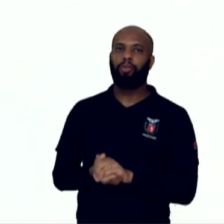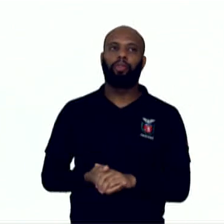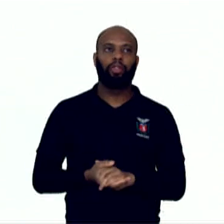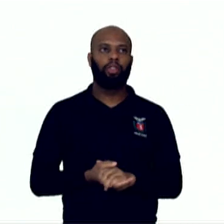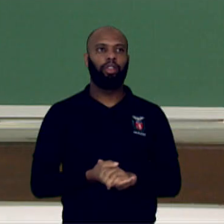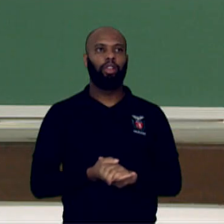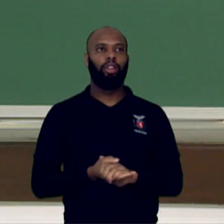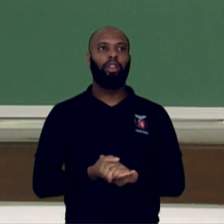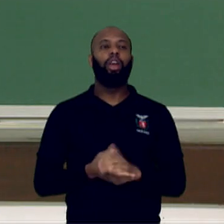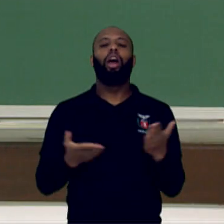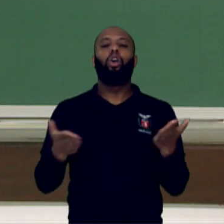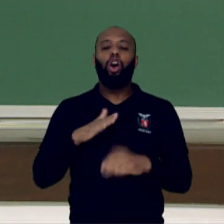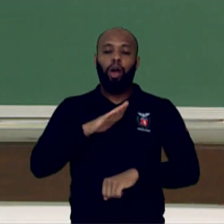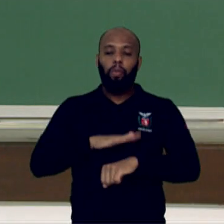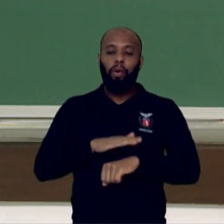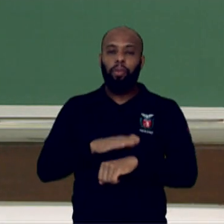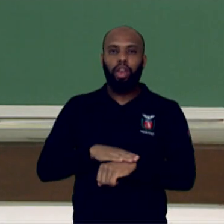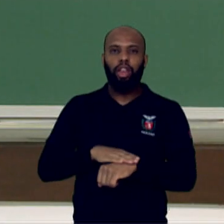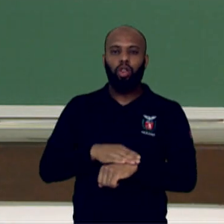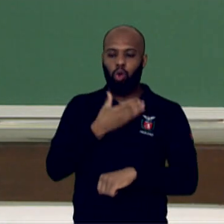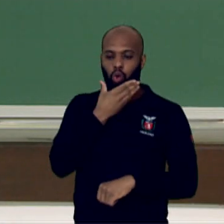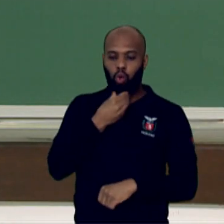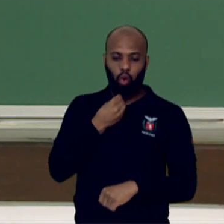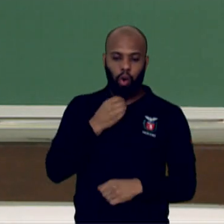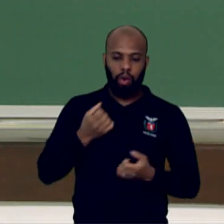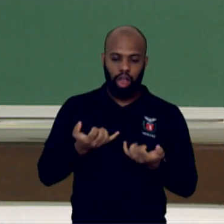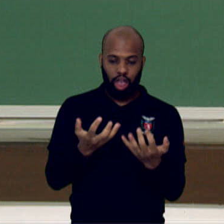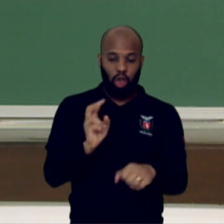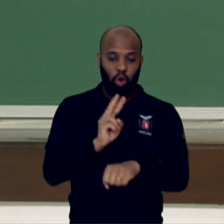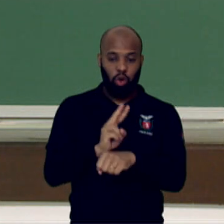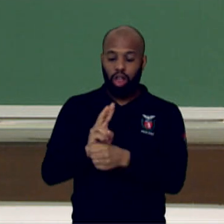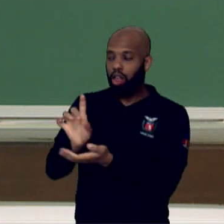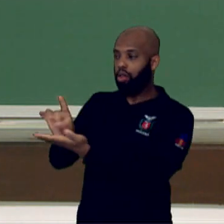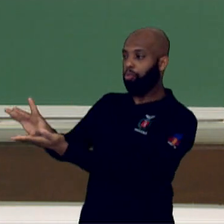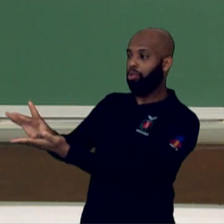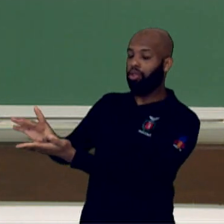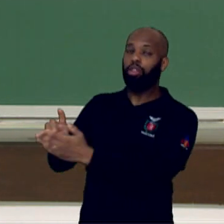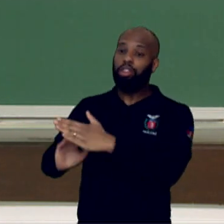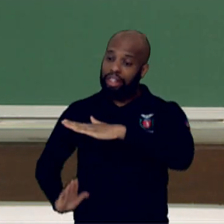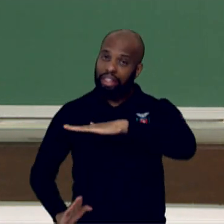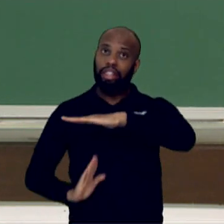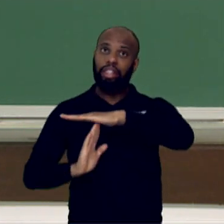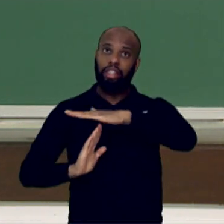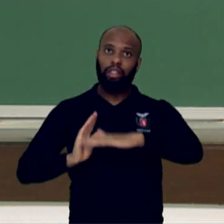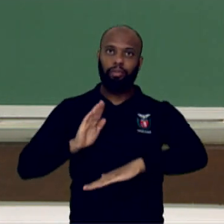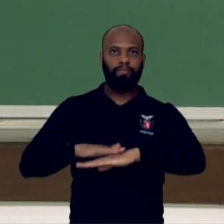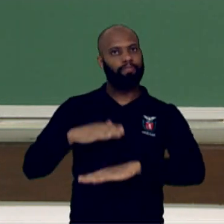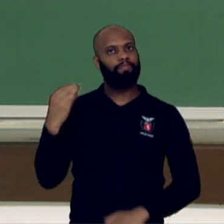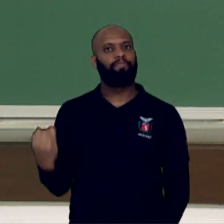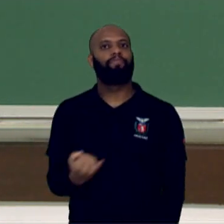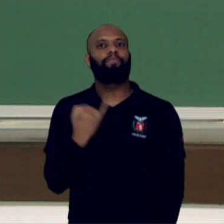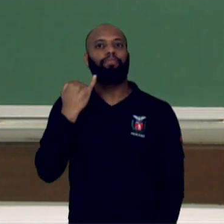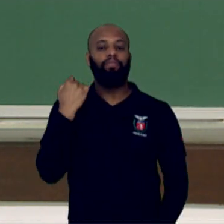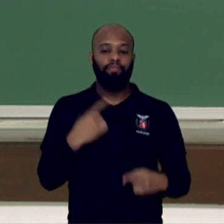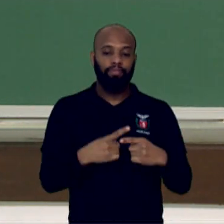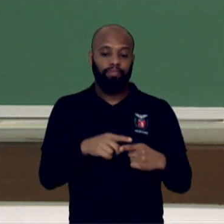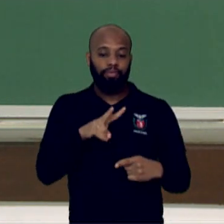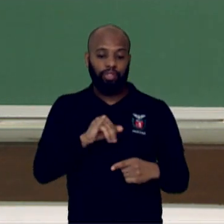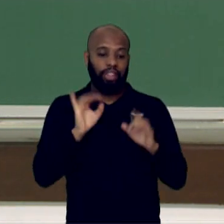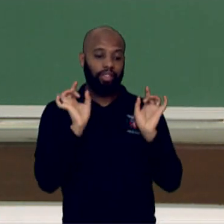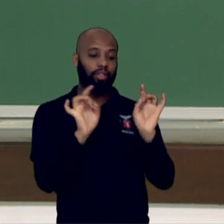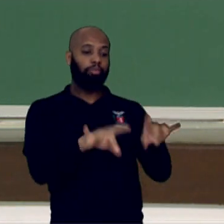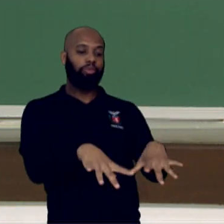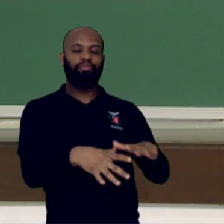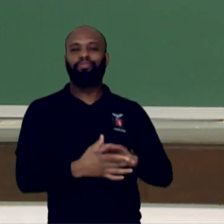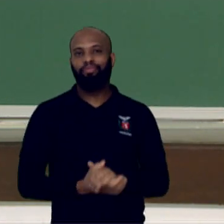parte em que o jardineiro é mandado embora é o clímax. Por quê? Porque ele vai ter que abandonar as